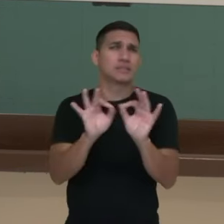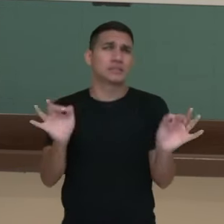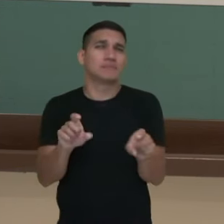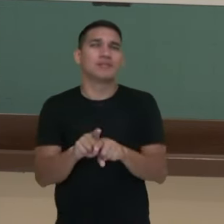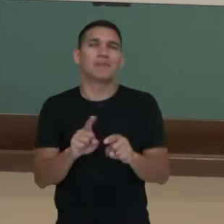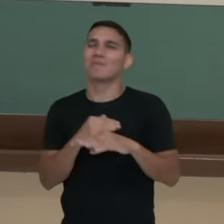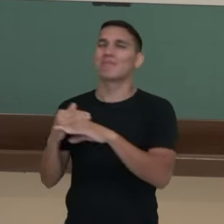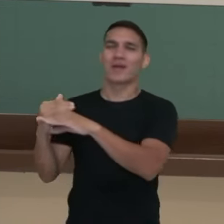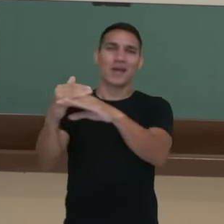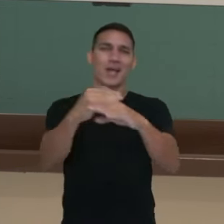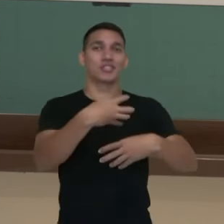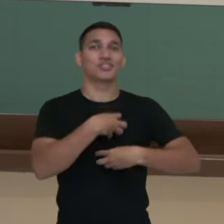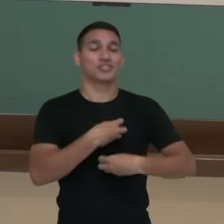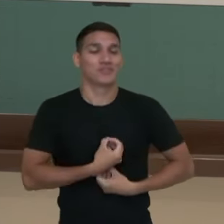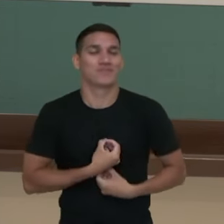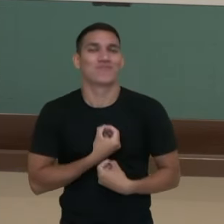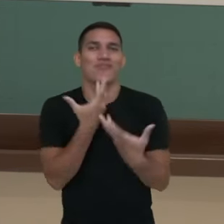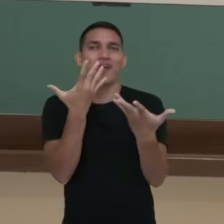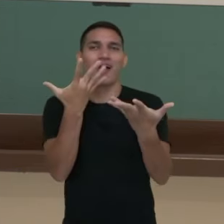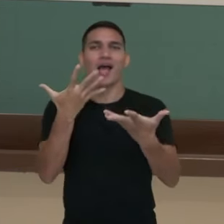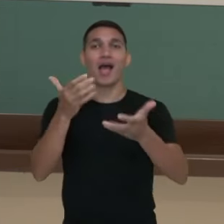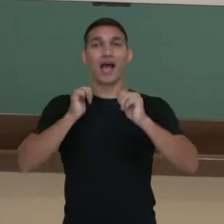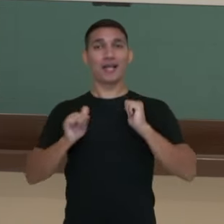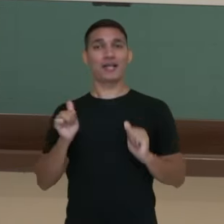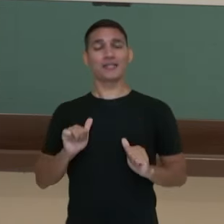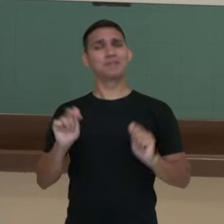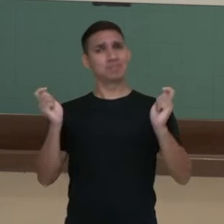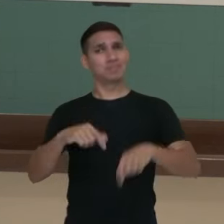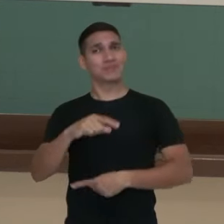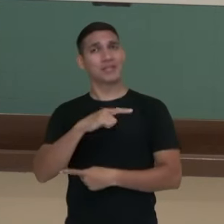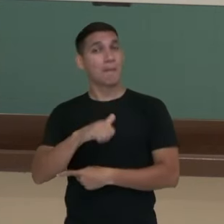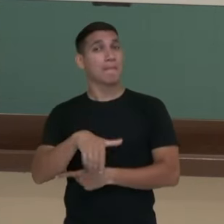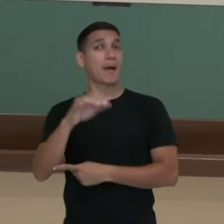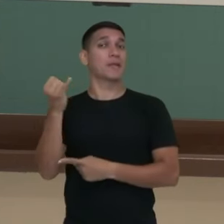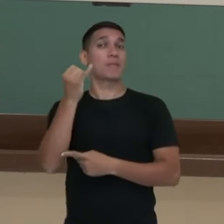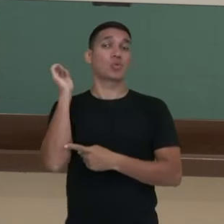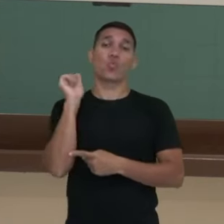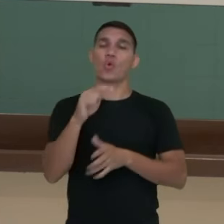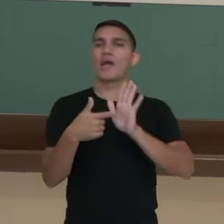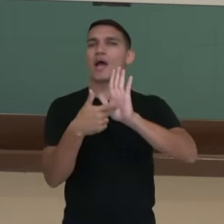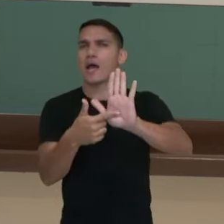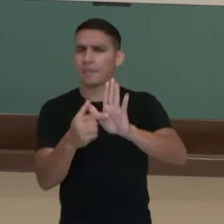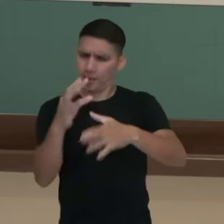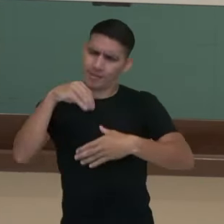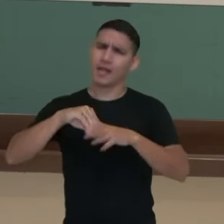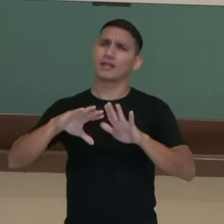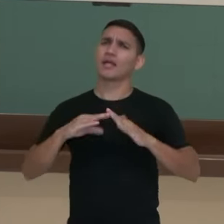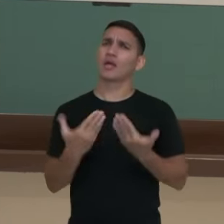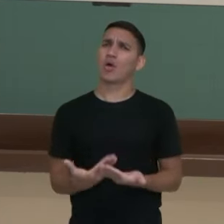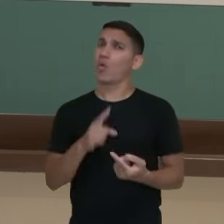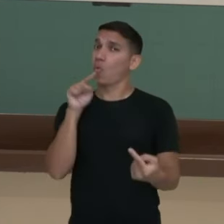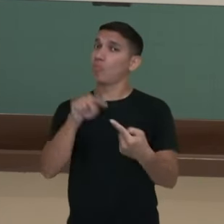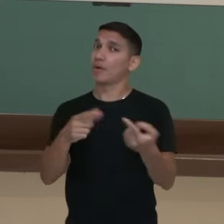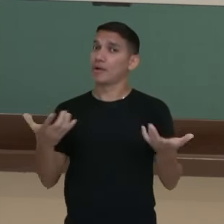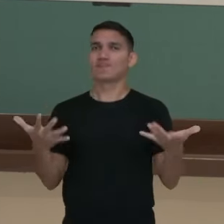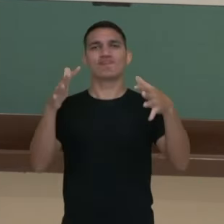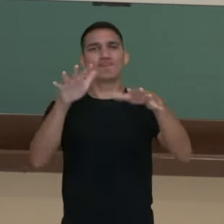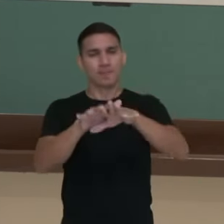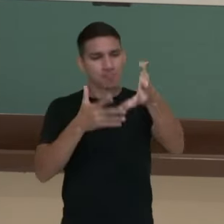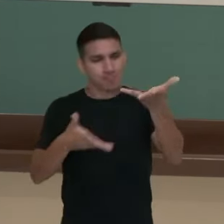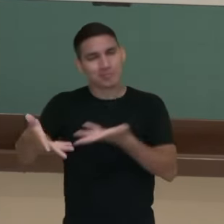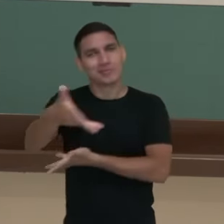universais manifestações artísticas que existem. Mais importante que o espetáculo, a dança na escola tem o objetivo de incluir,